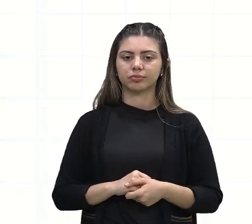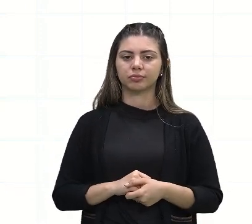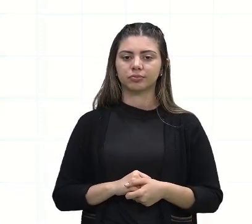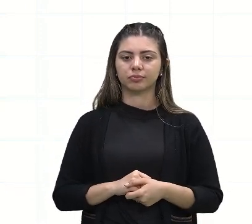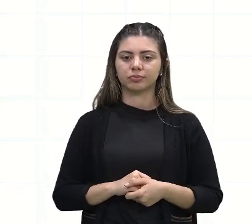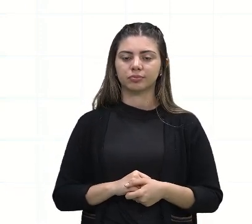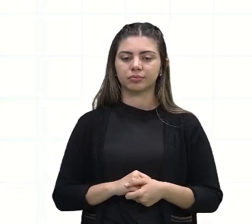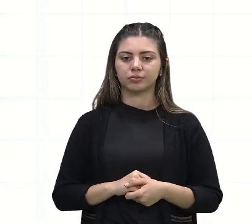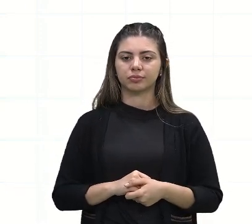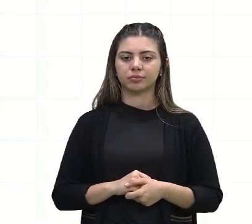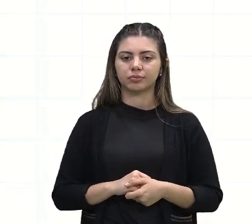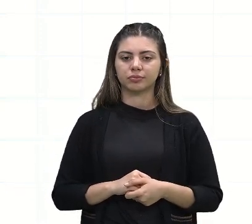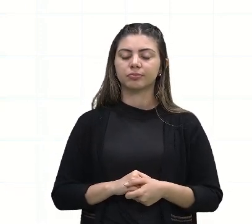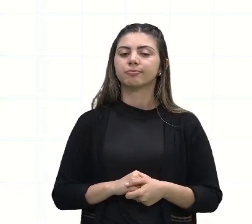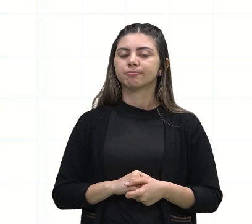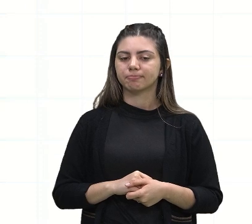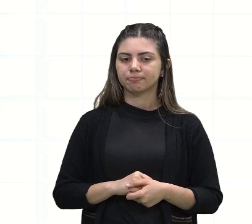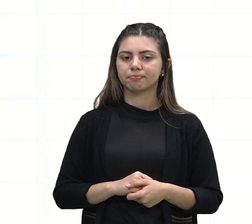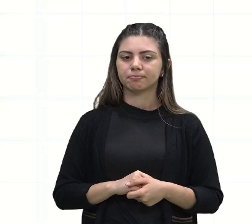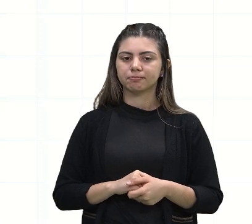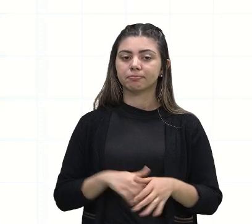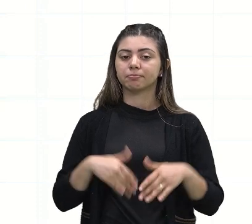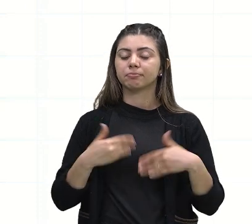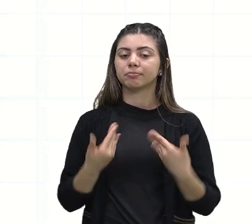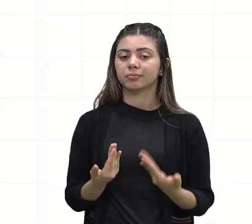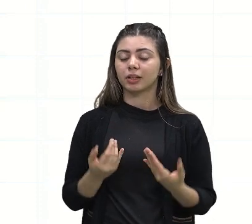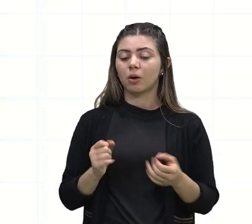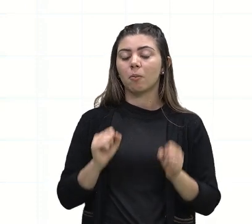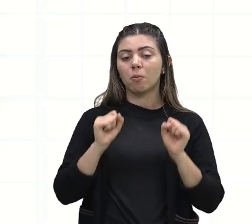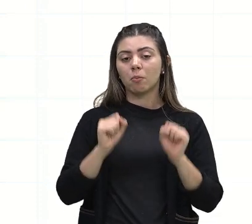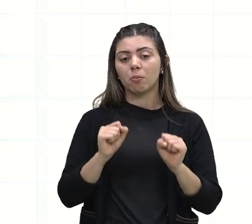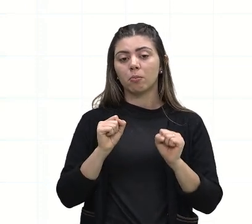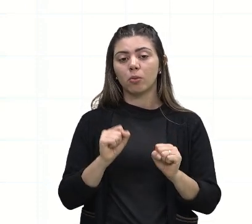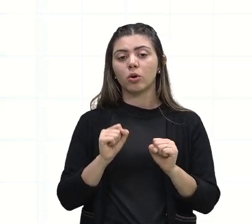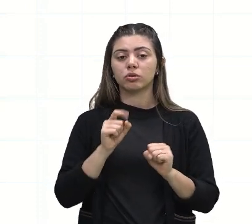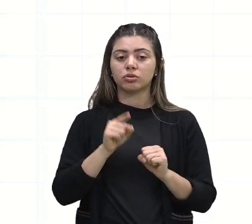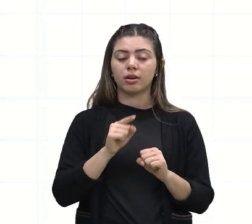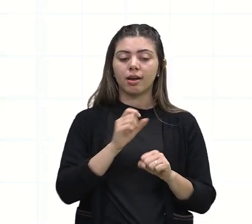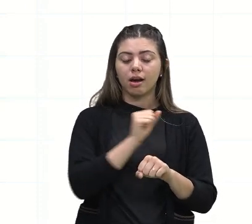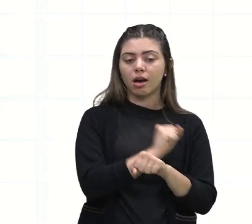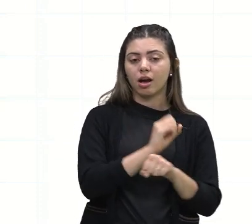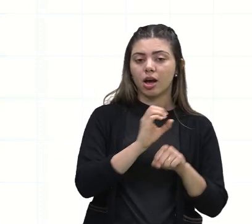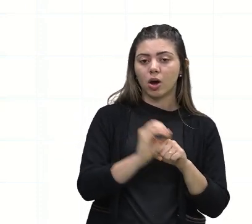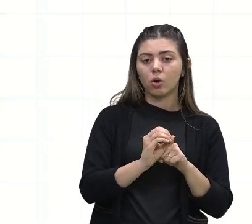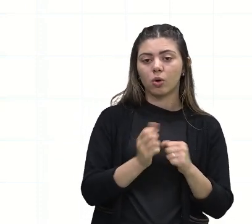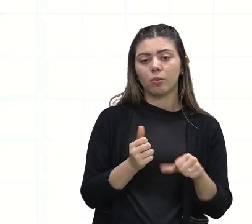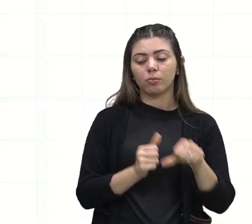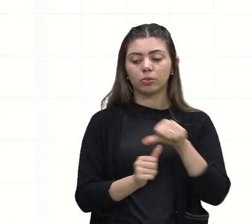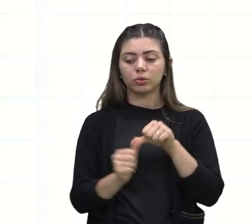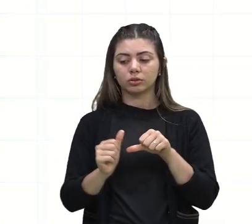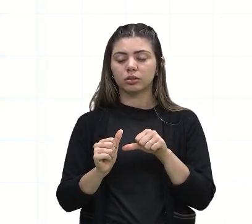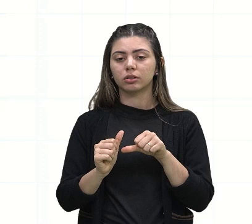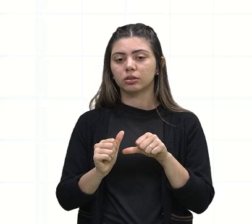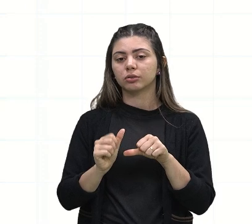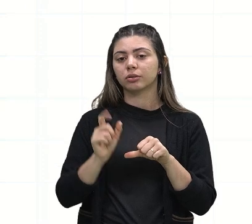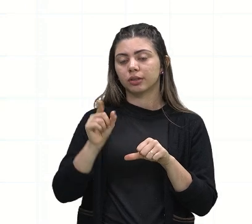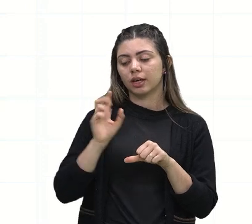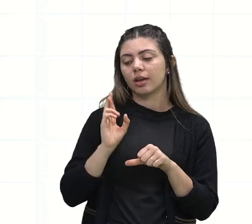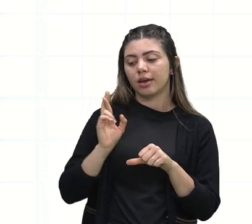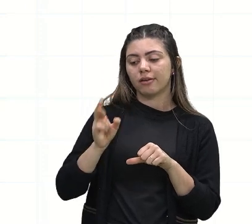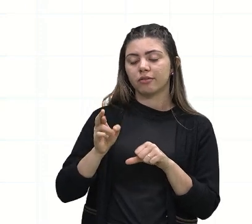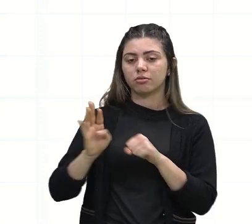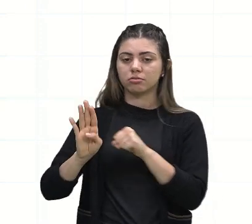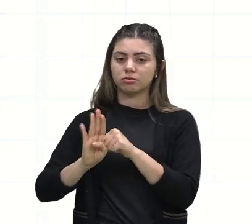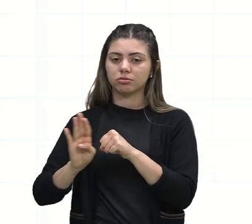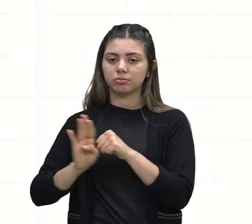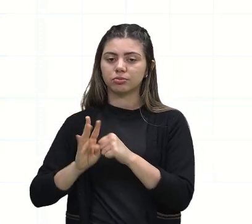Já com relação às mudanças que pode acontecer com o artigo, né? Em referência ao